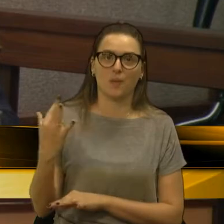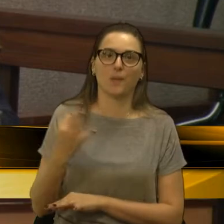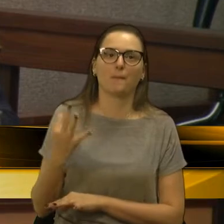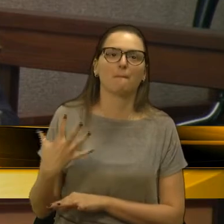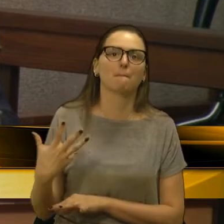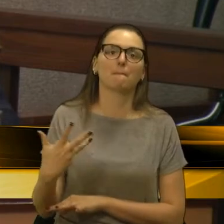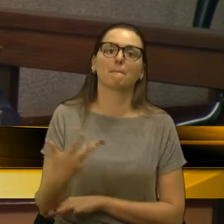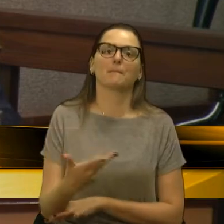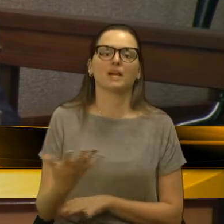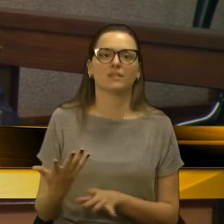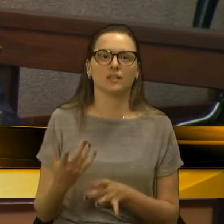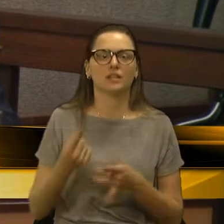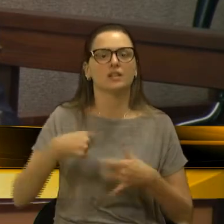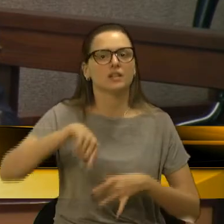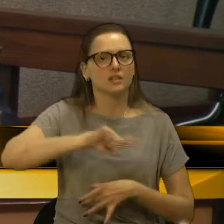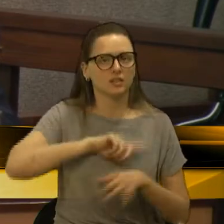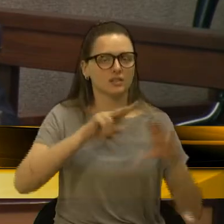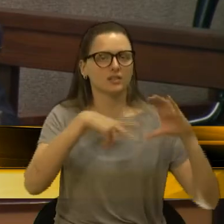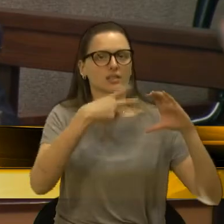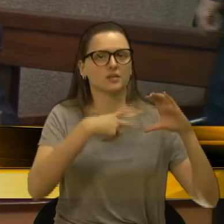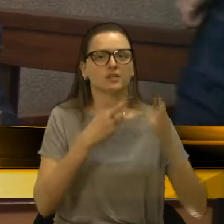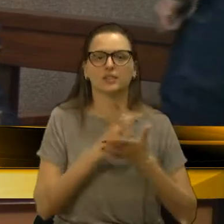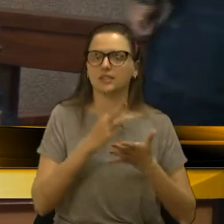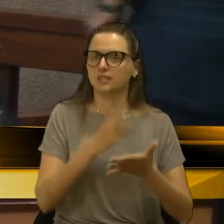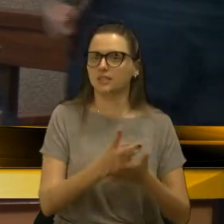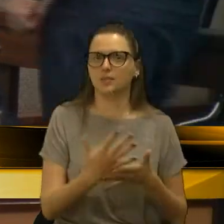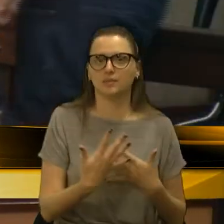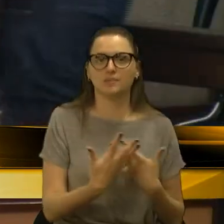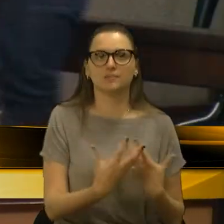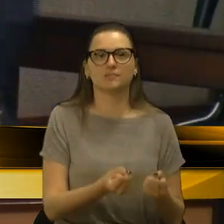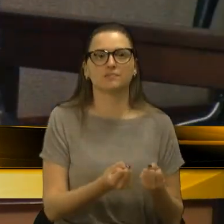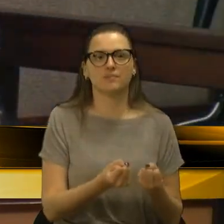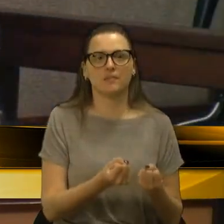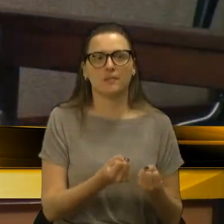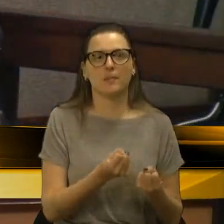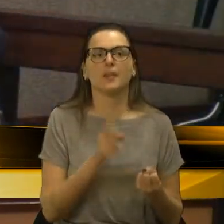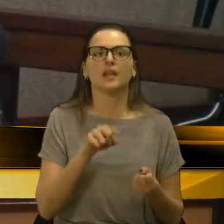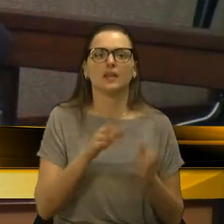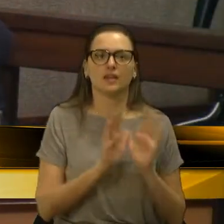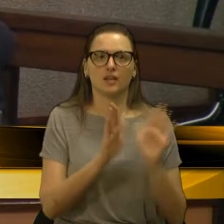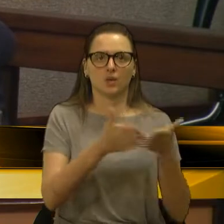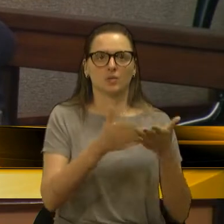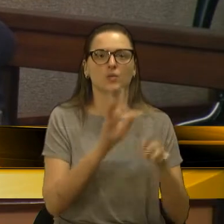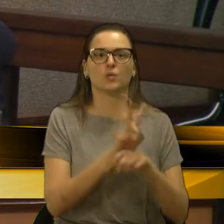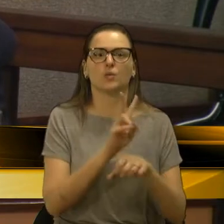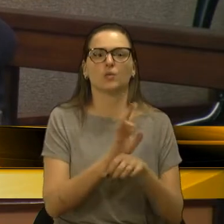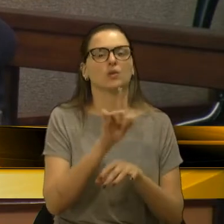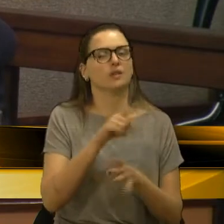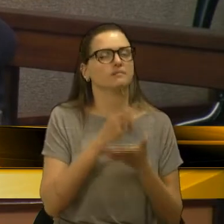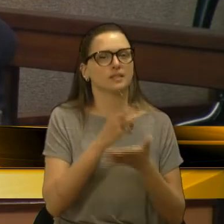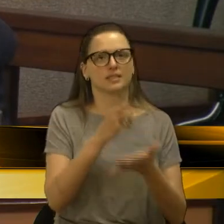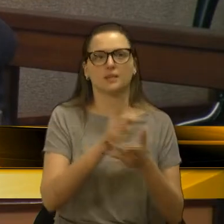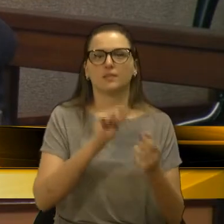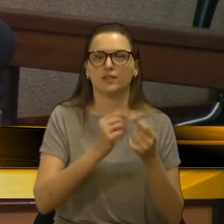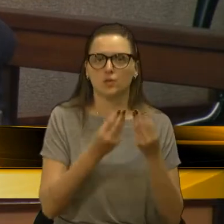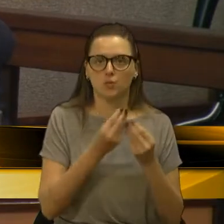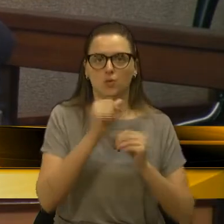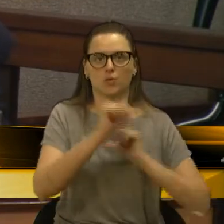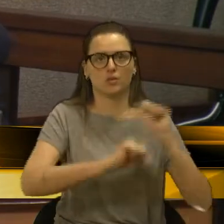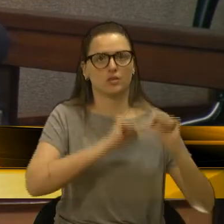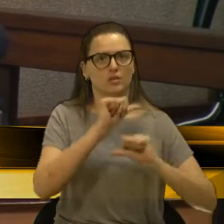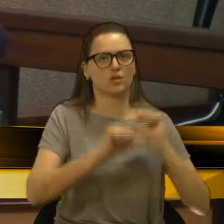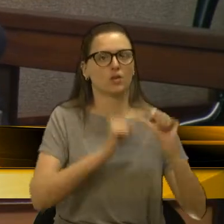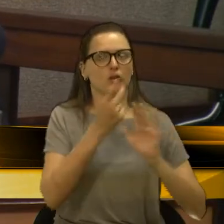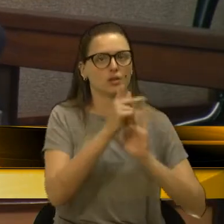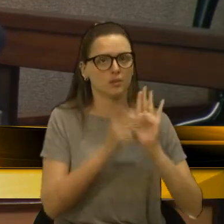sempre esteve aberta, acolhendo todas as sugestões, e a comissão que cuidou disso foi incansável. E vocês fizeram